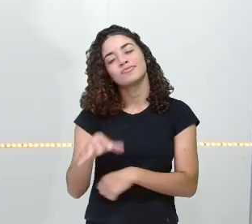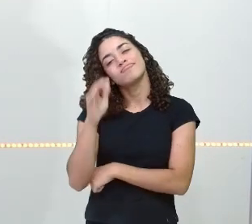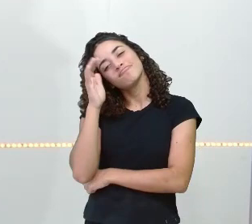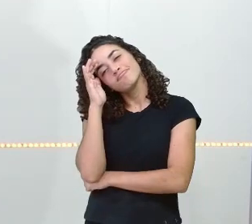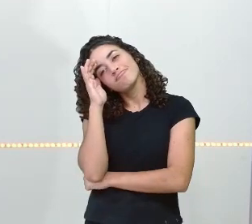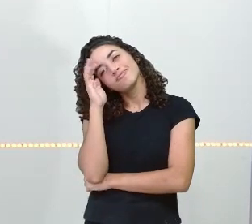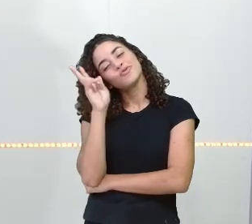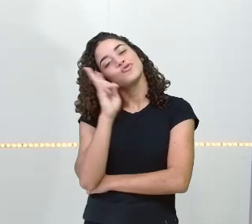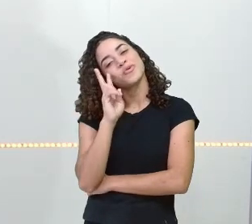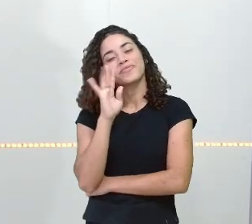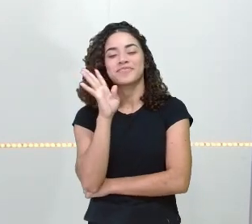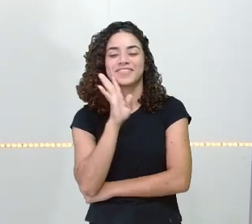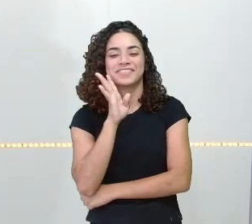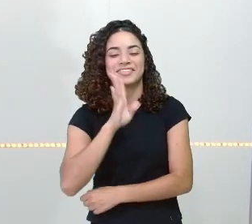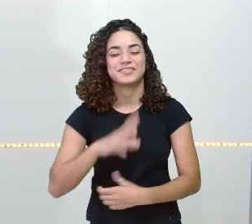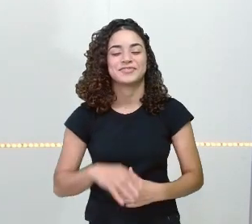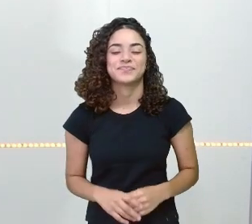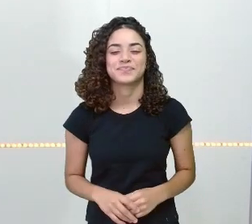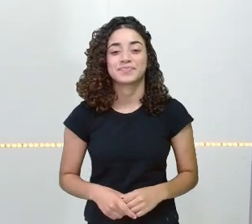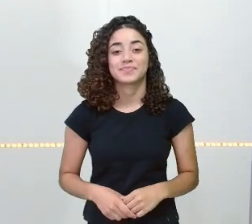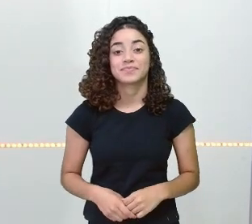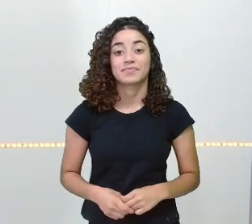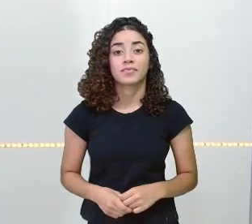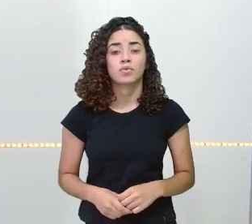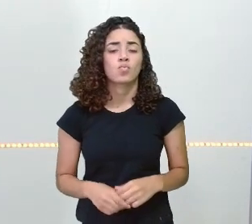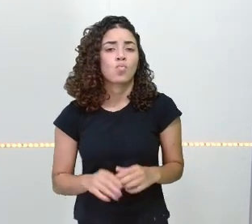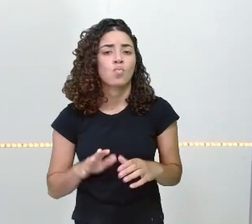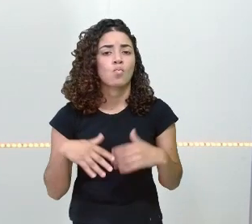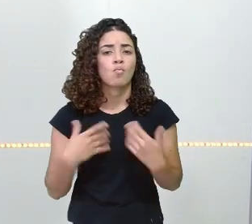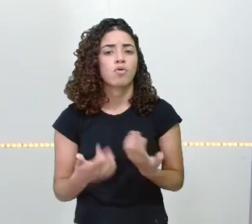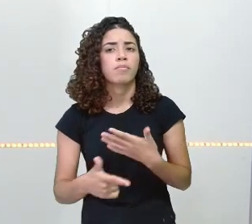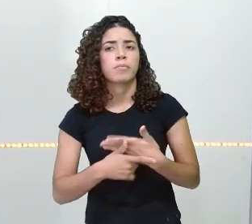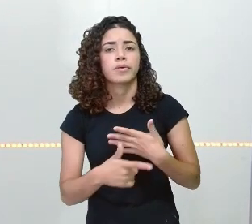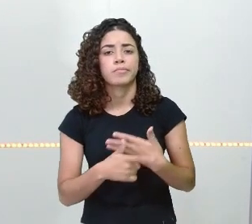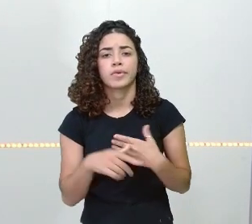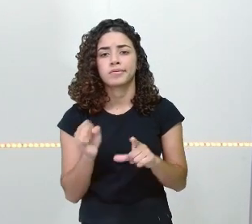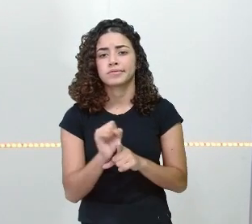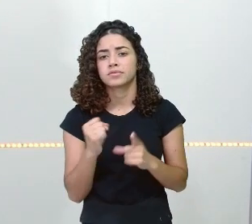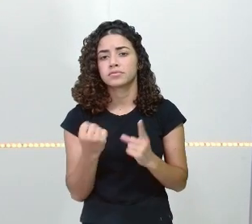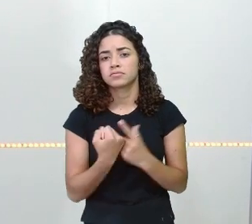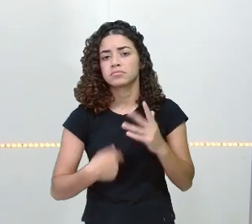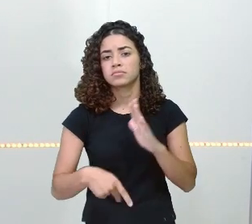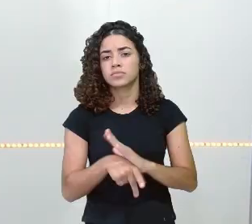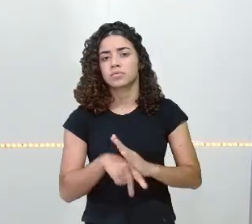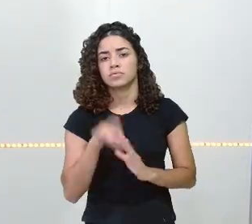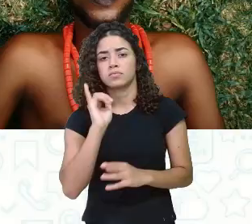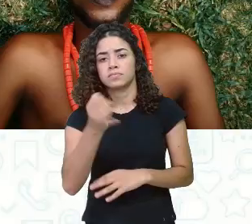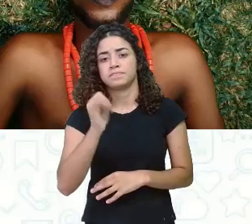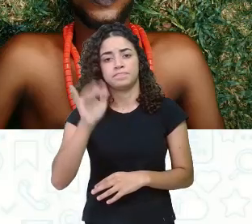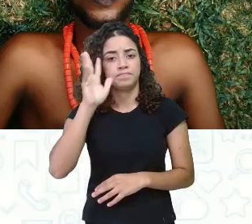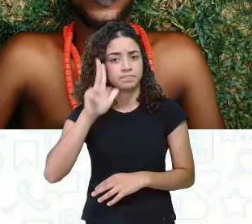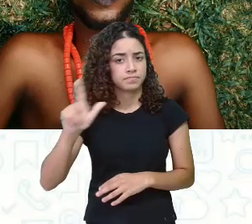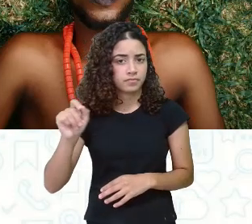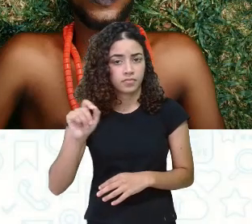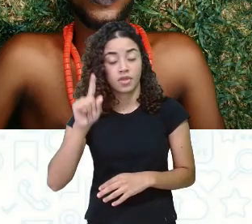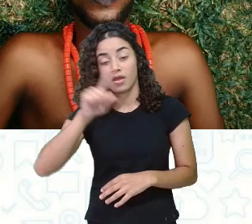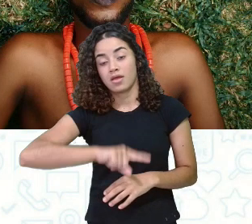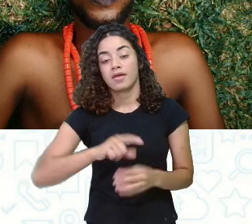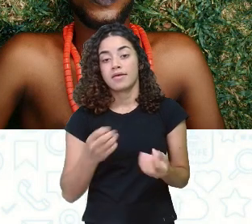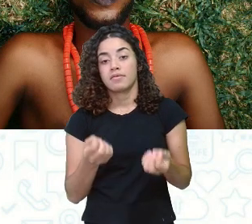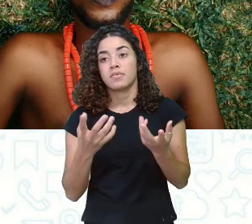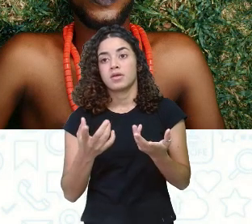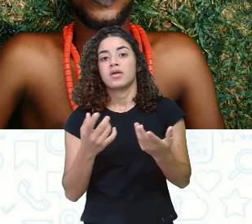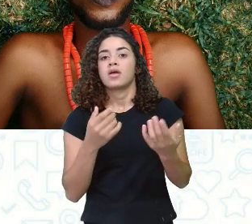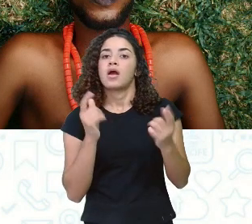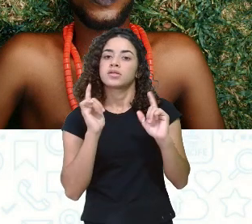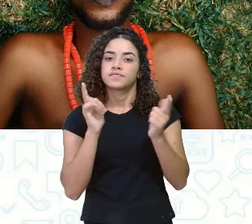essas histórias bem legais. E qual a função social de um conto africano? O conto africano serve para